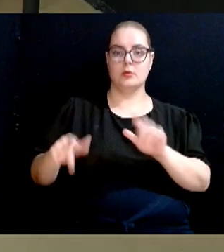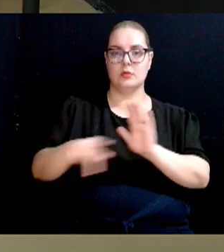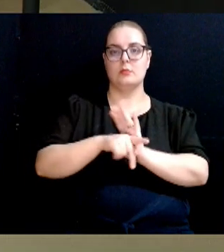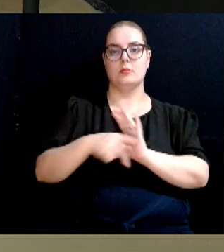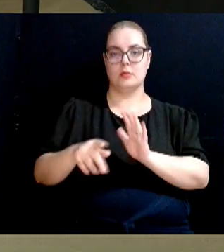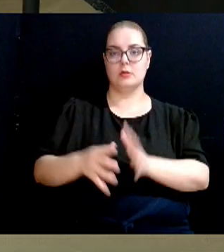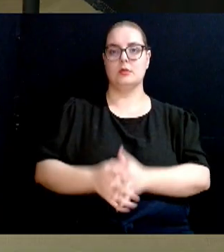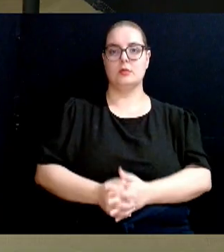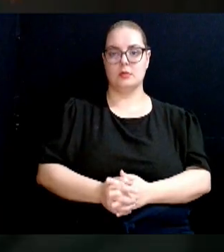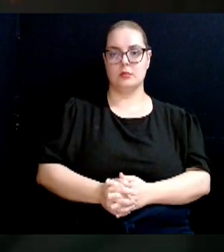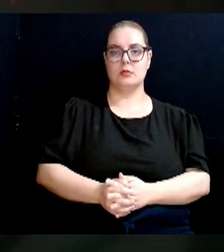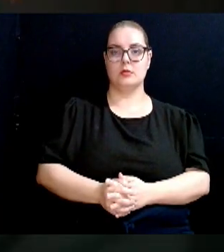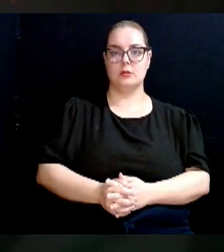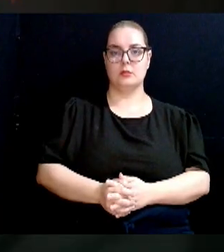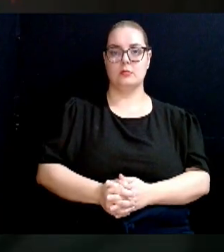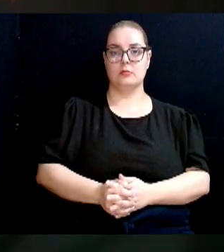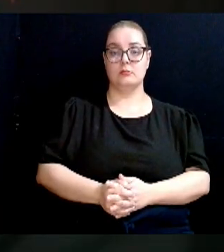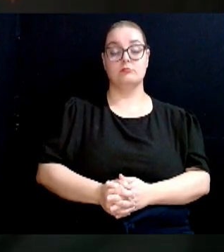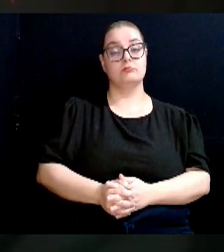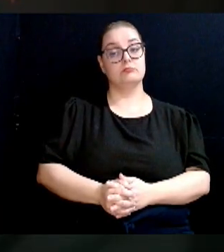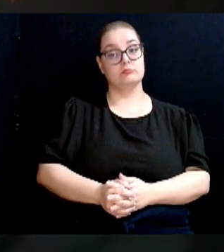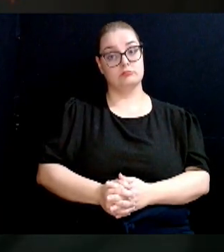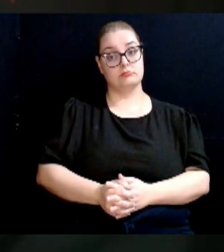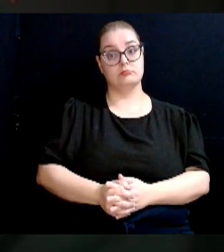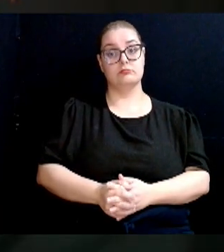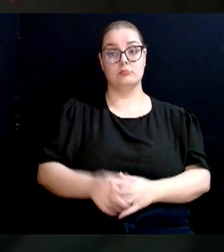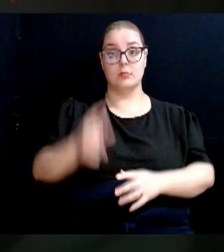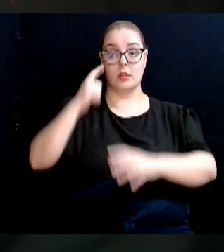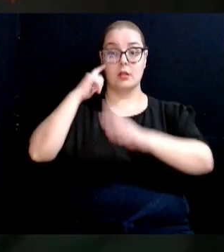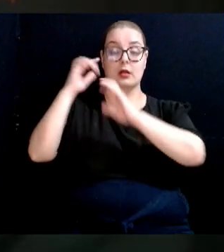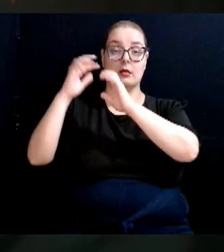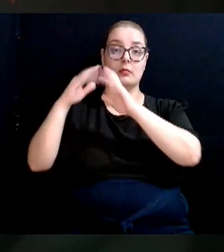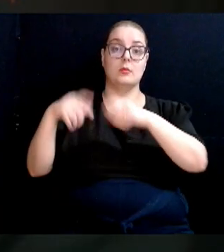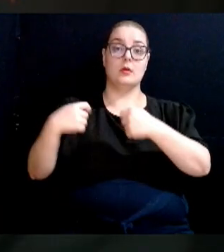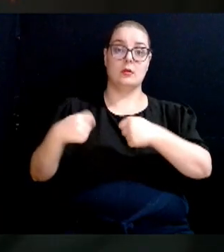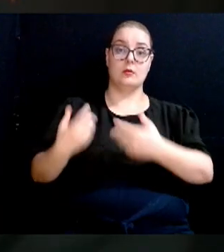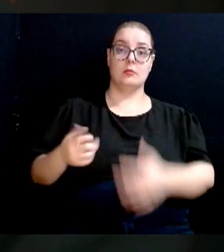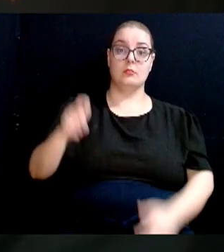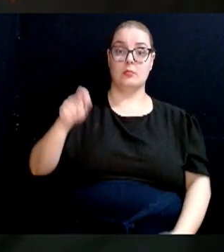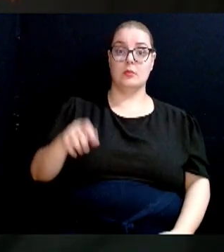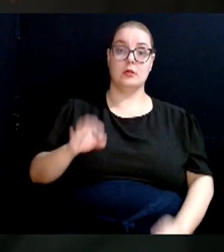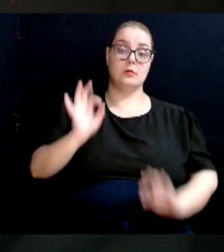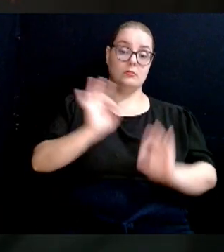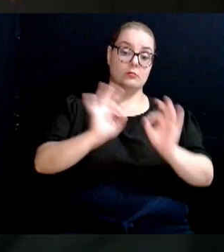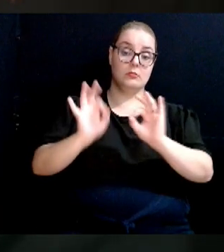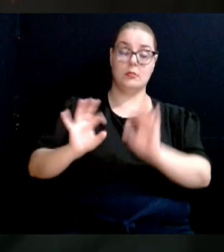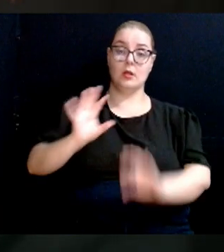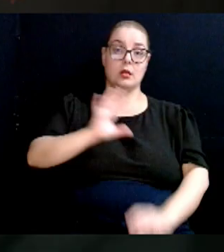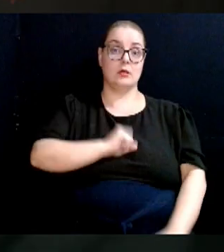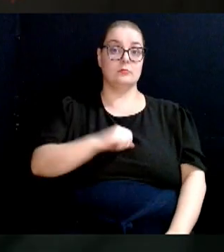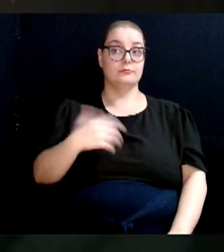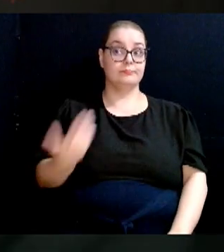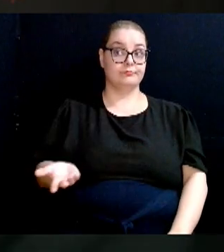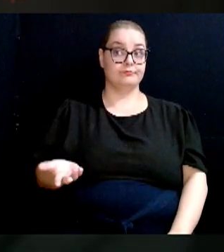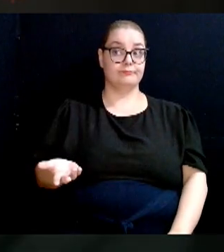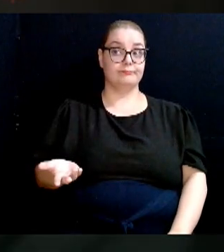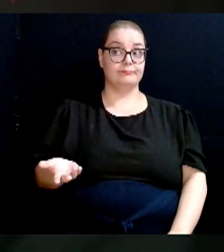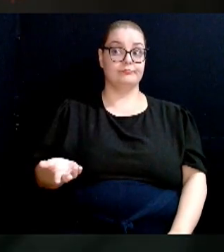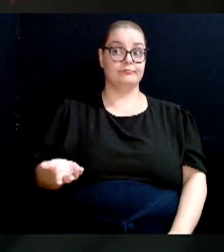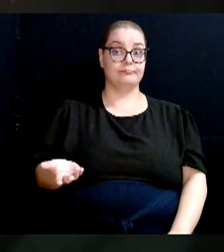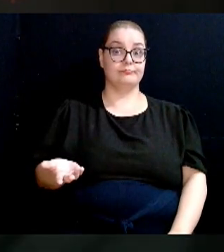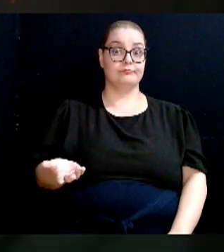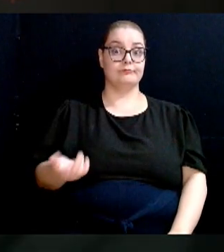algo assim que a gente precisa pensar, né? A pessoa gosta de se arrumar e, de repente, certas